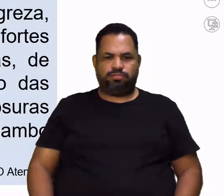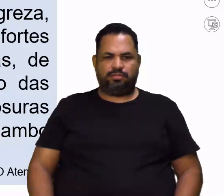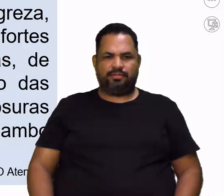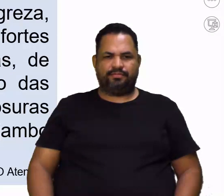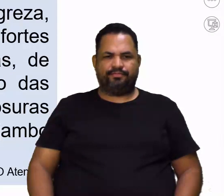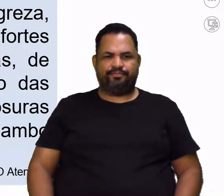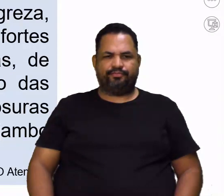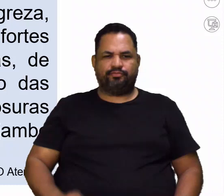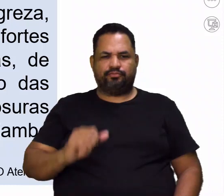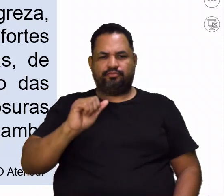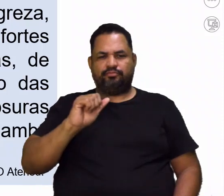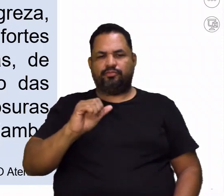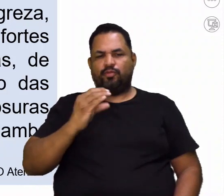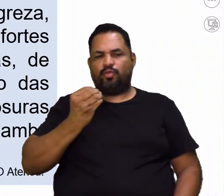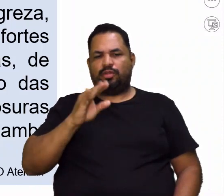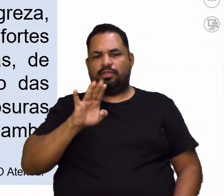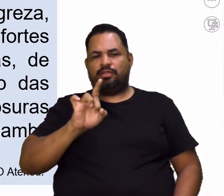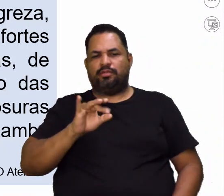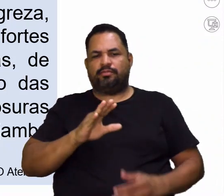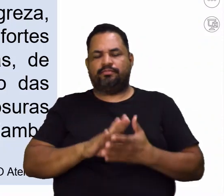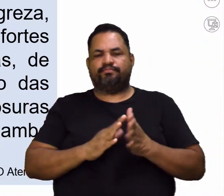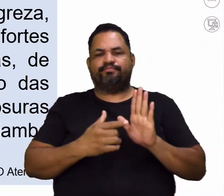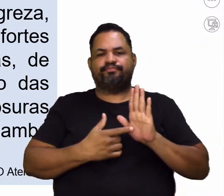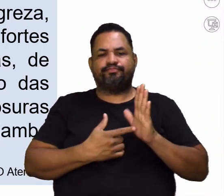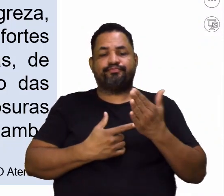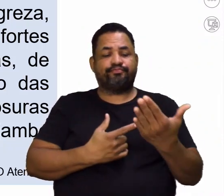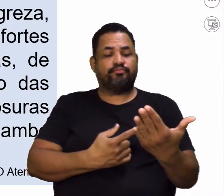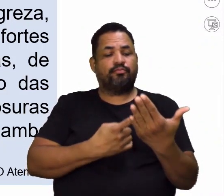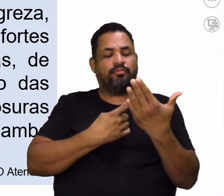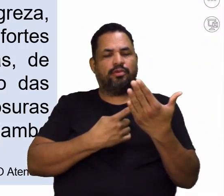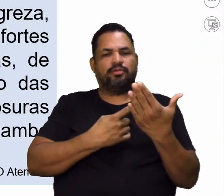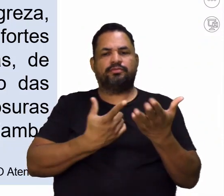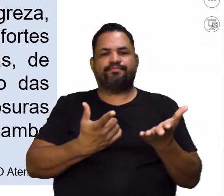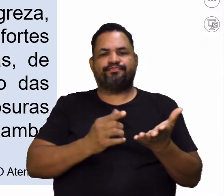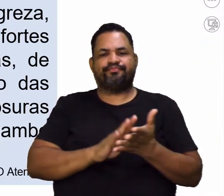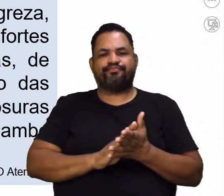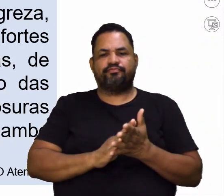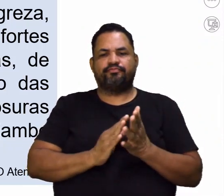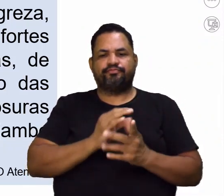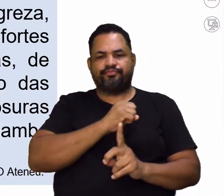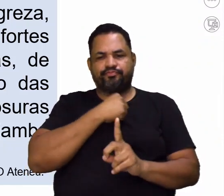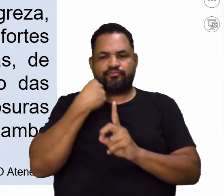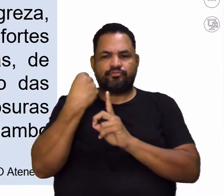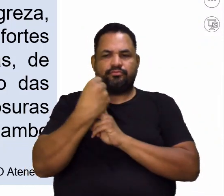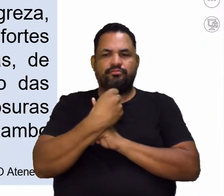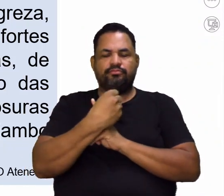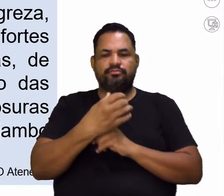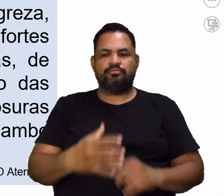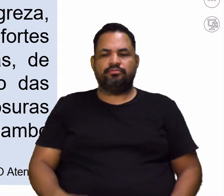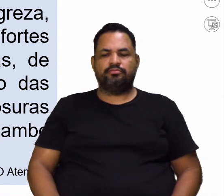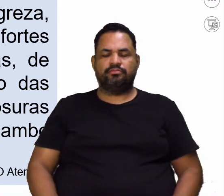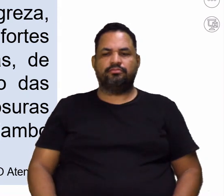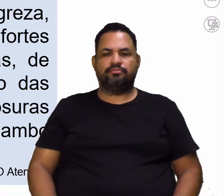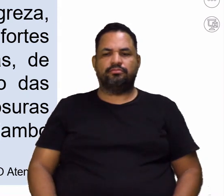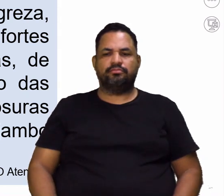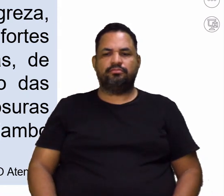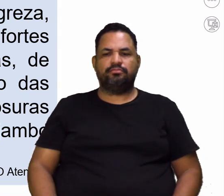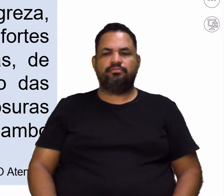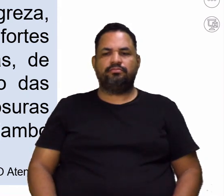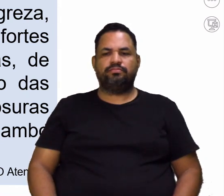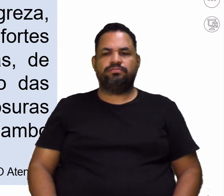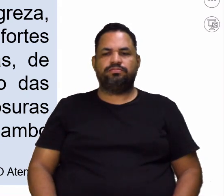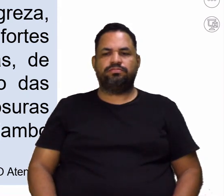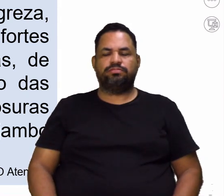O Ateneu é o espelho que reflete a sociedade